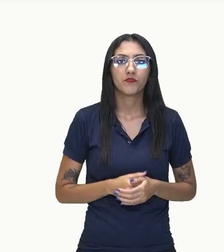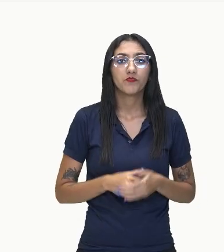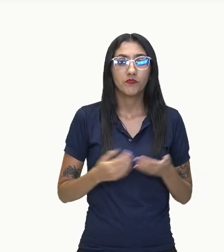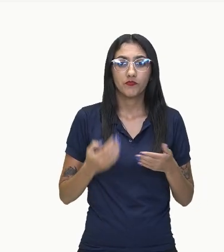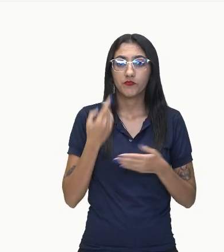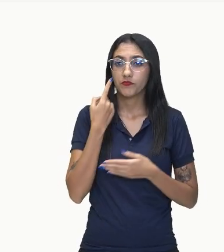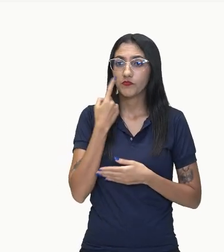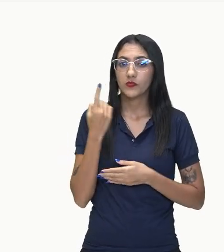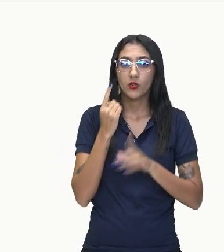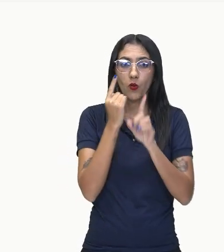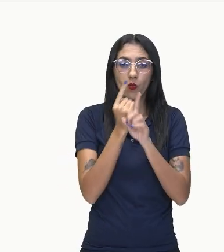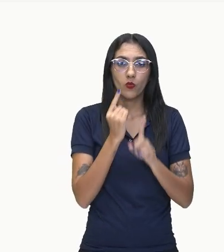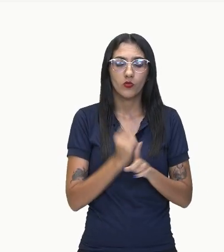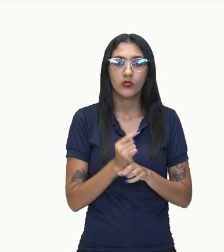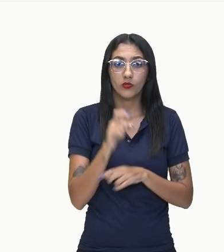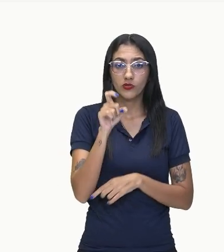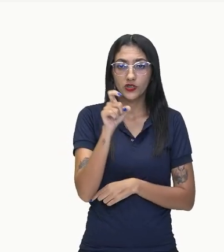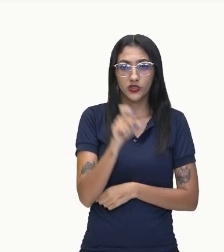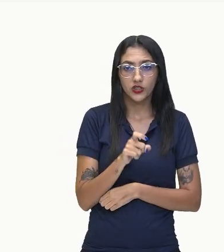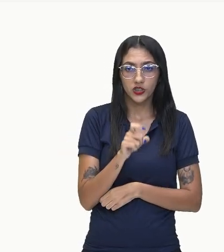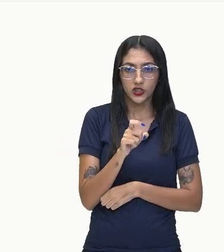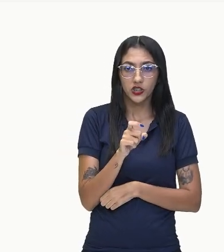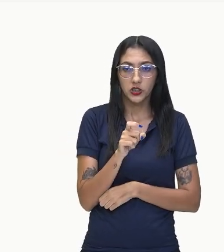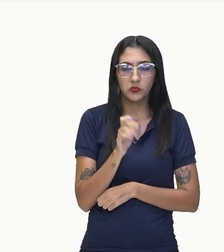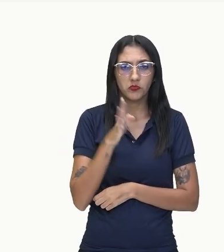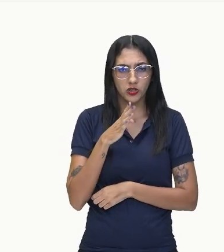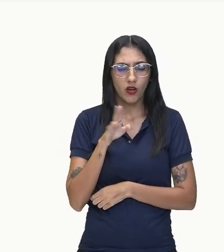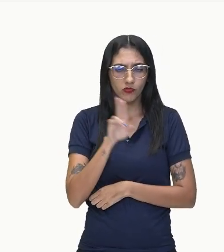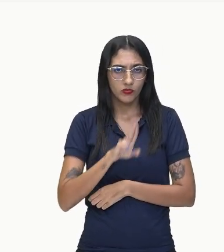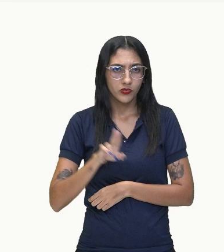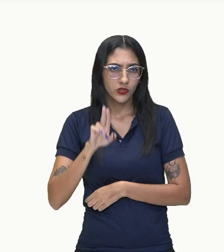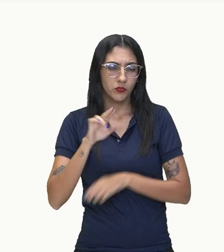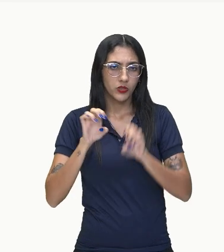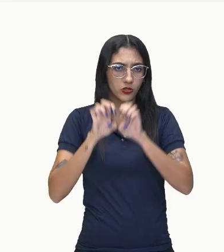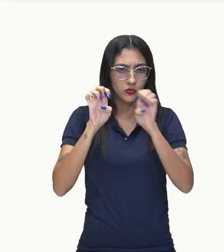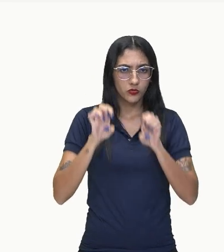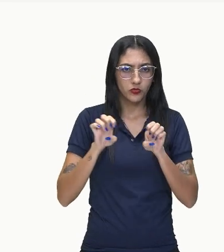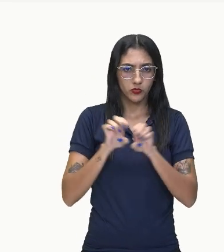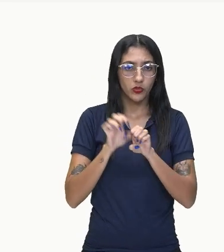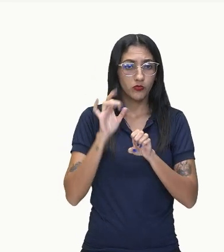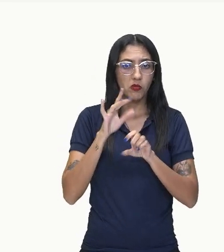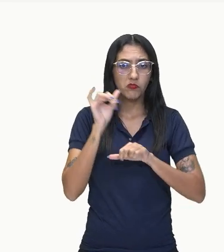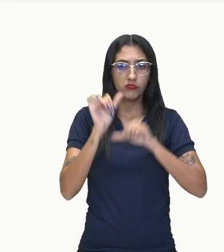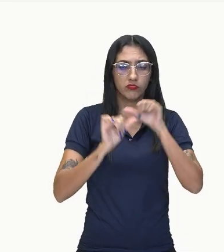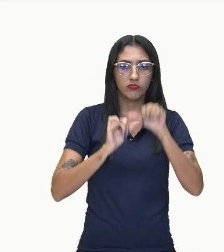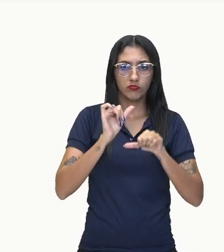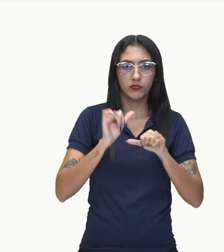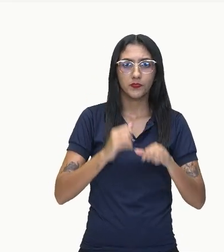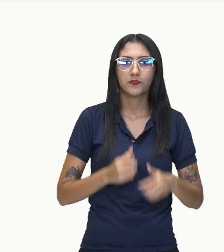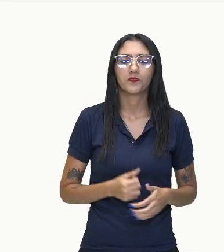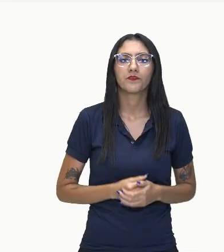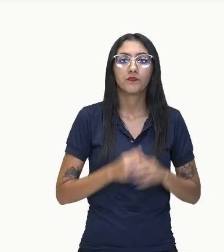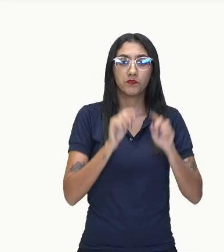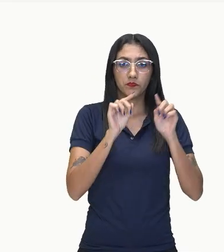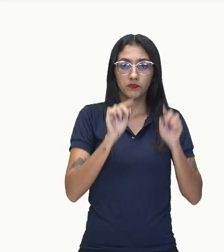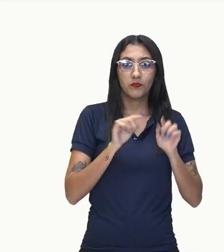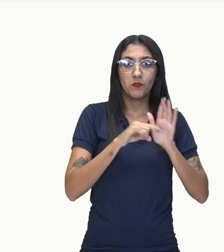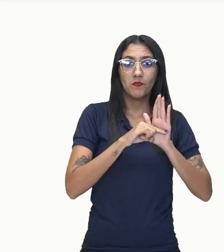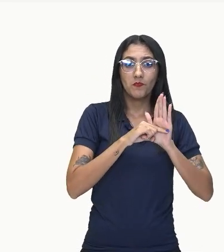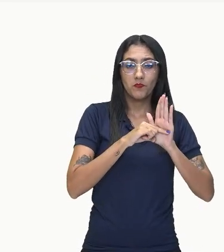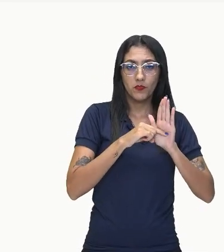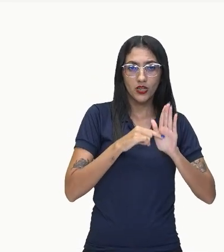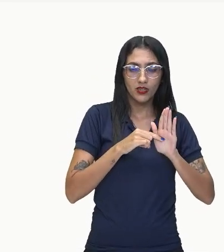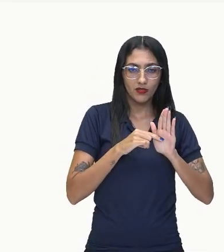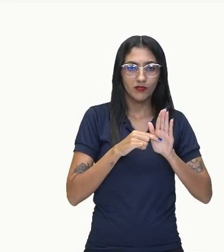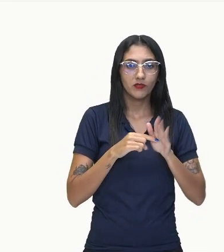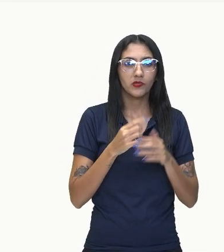de x, já usando a nossa fórmula conhecida, e fazemos as substituições. Menos o b,